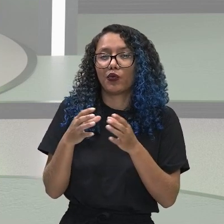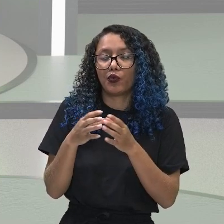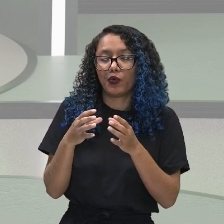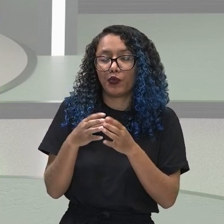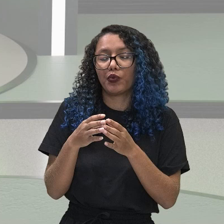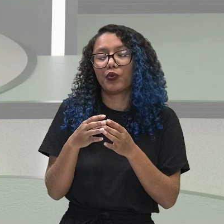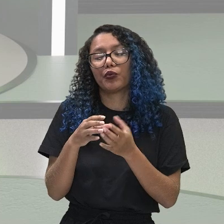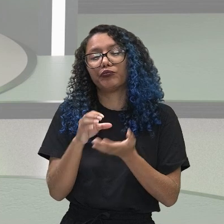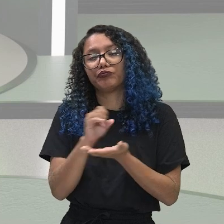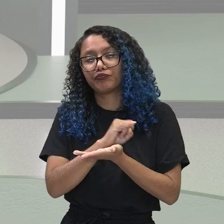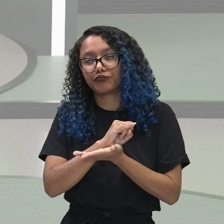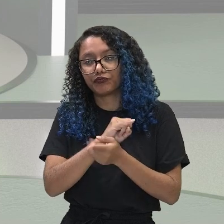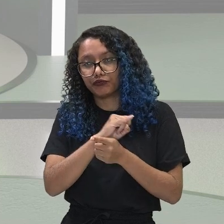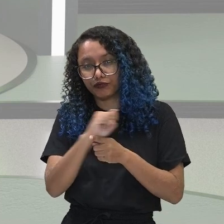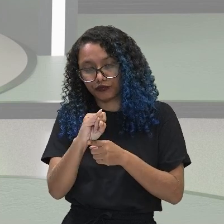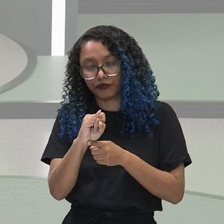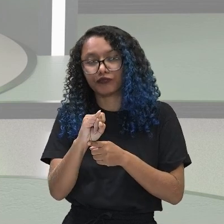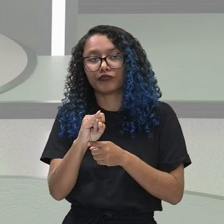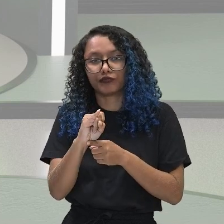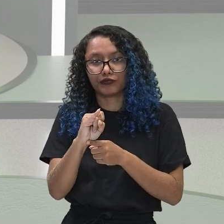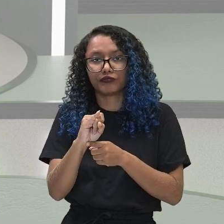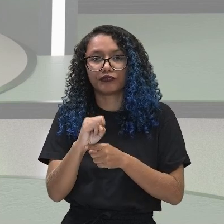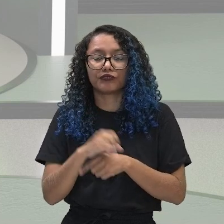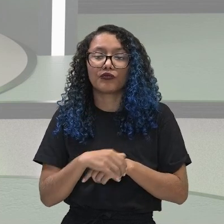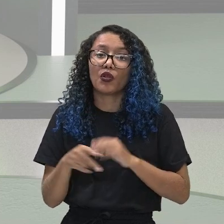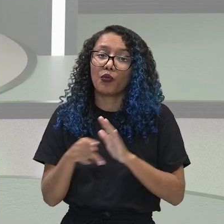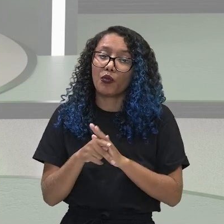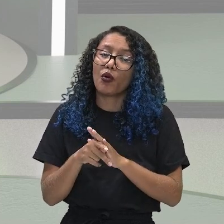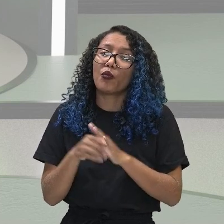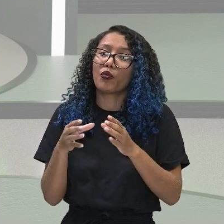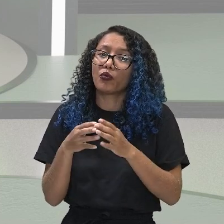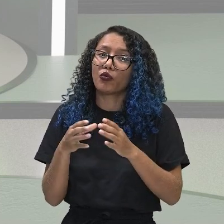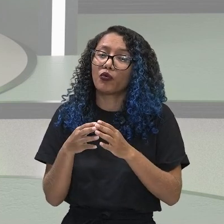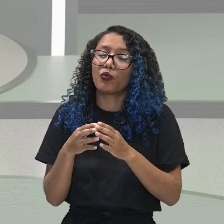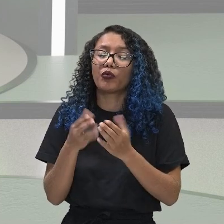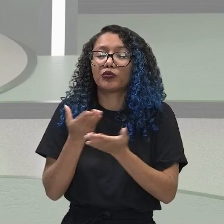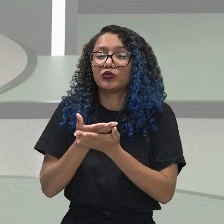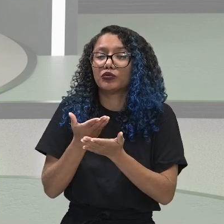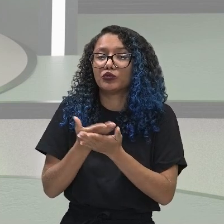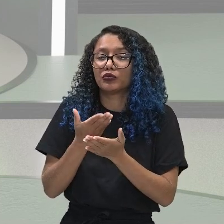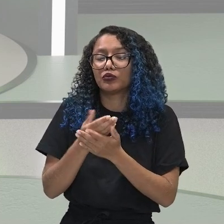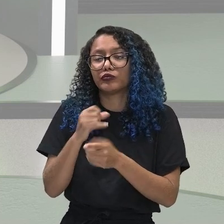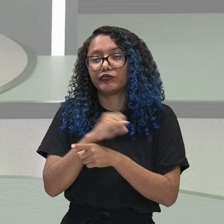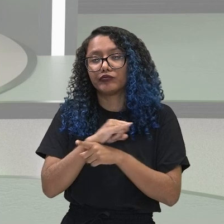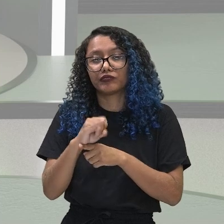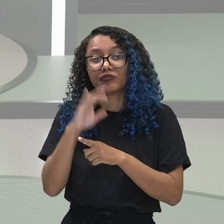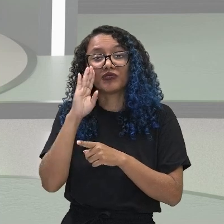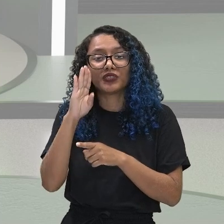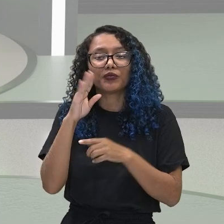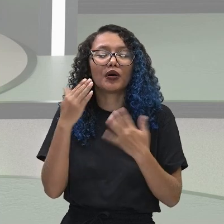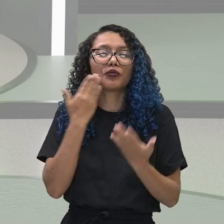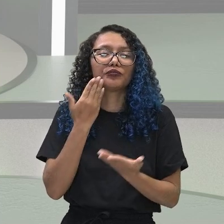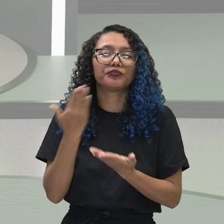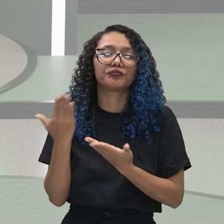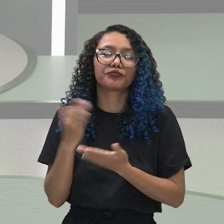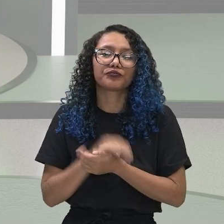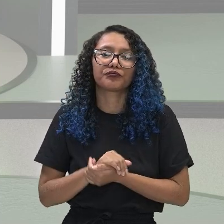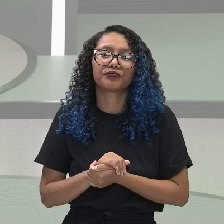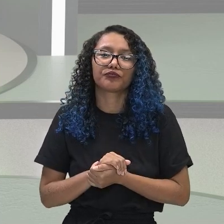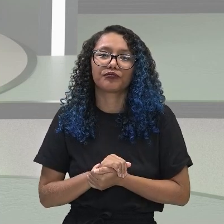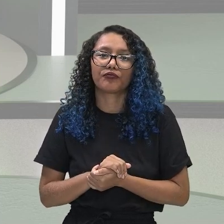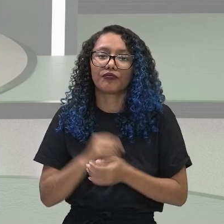fazem parte do estudo da química inorgânica. As principais são ácidos,